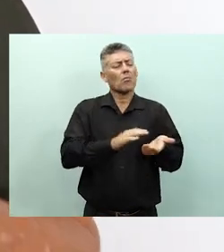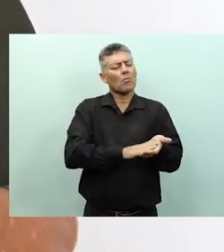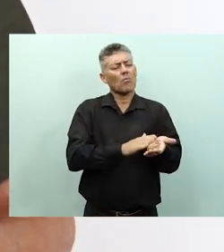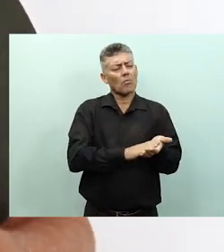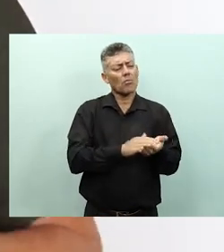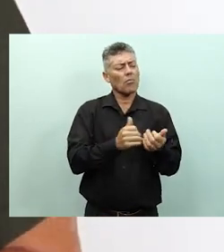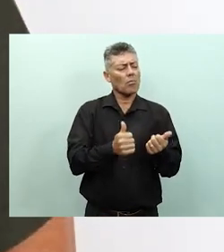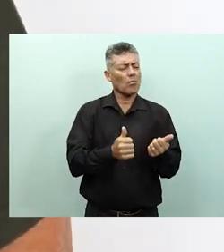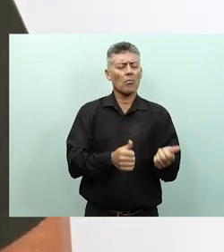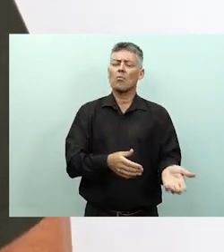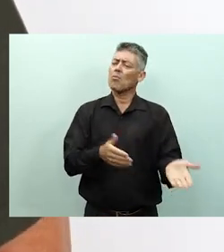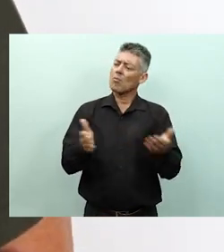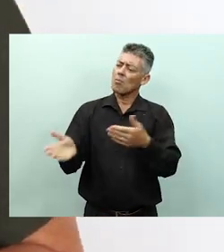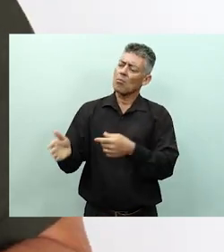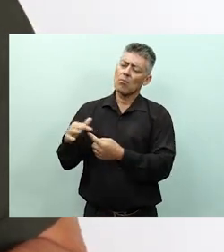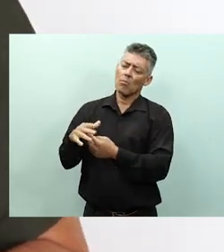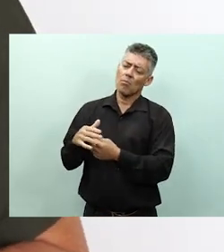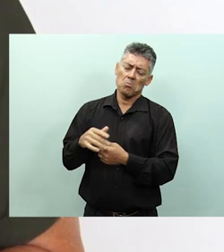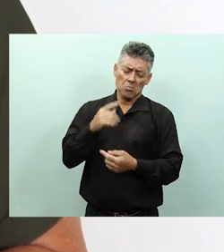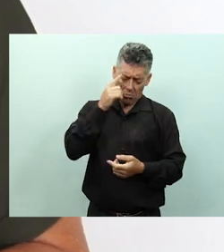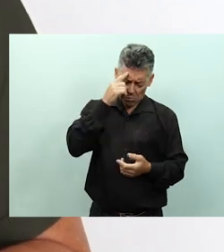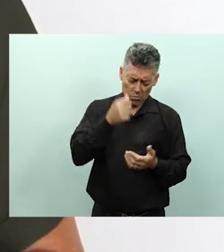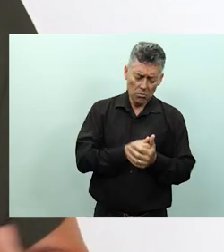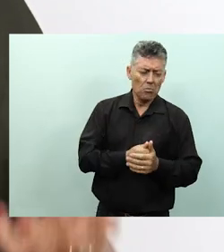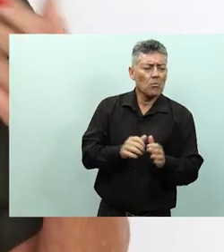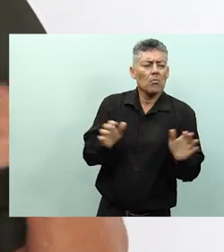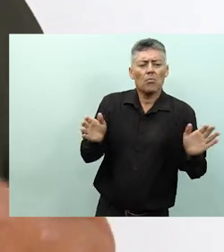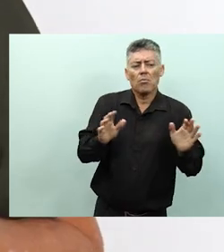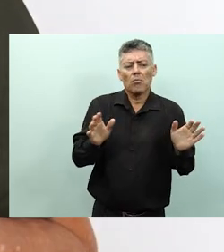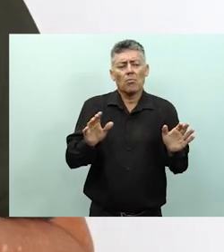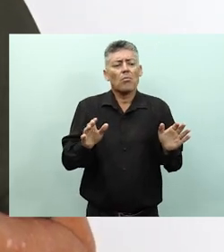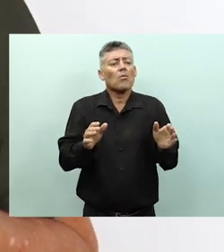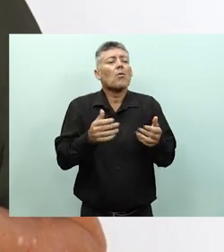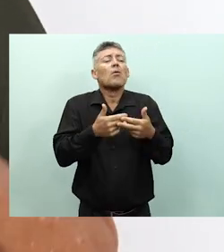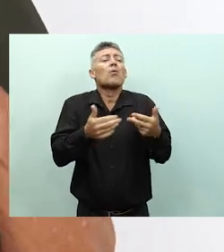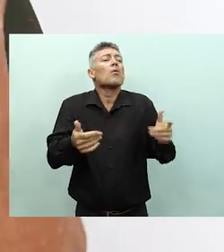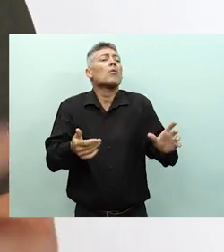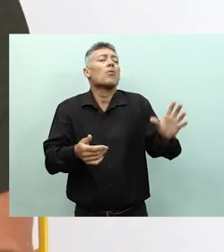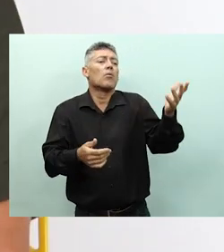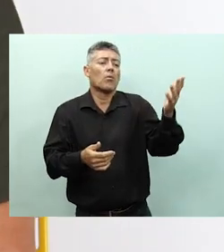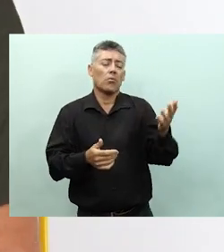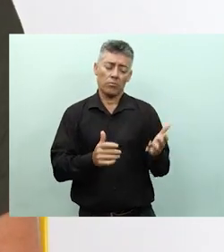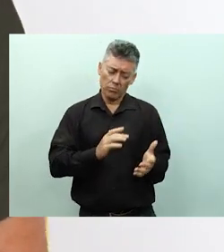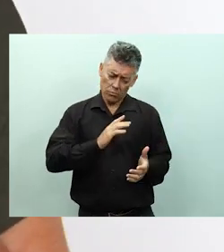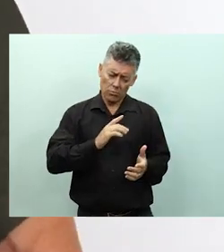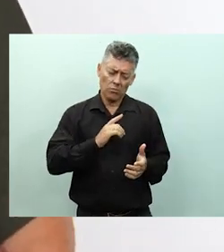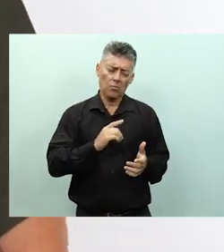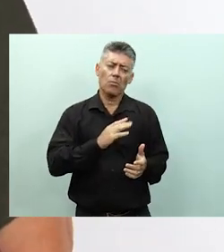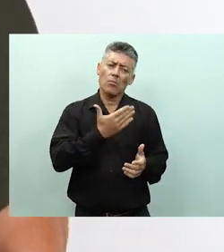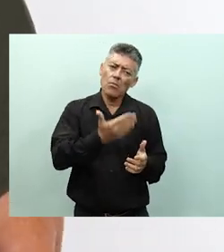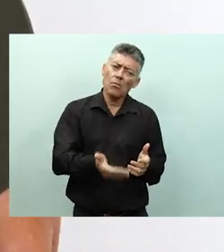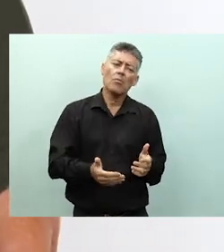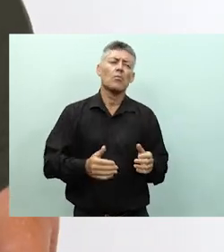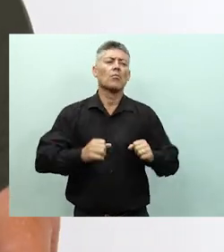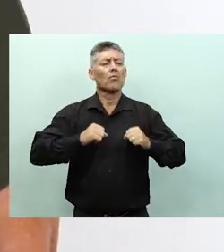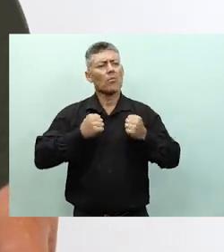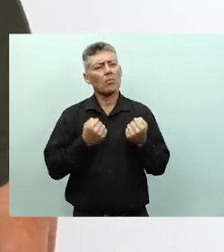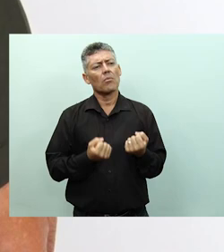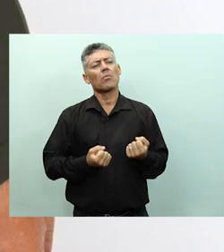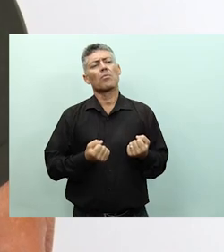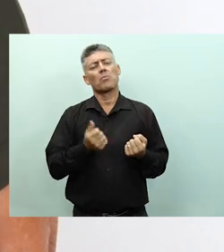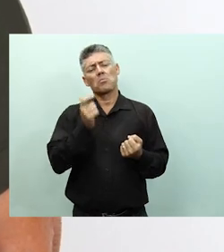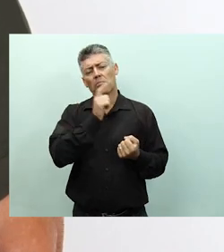aplaudida, depois foi para a pracinha. Então ela era desse tipo, ela não deixava que as coisas acontecessem. Ela ia antes, ela enfrentava com uma